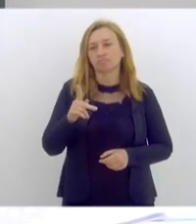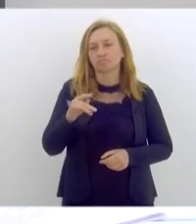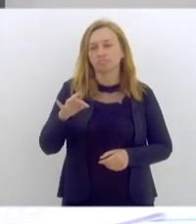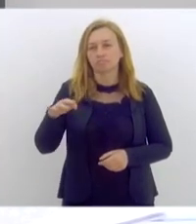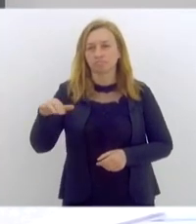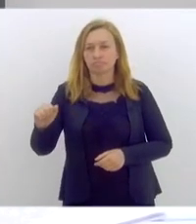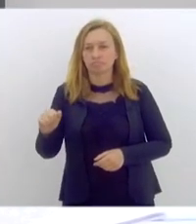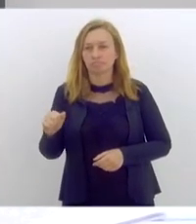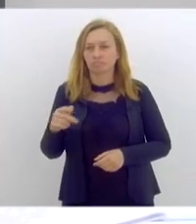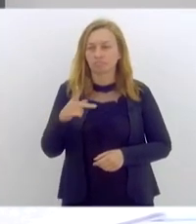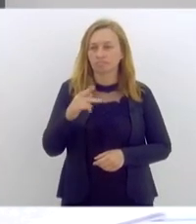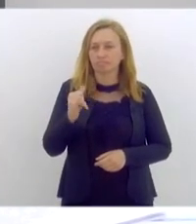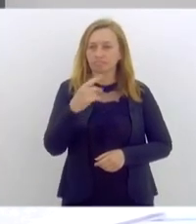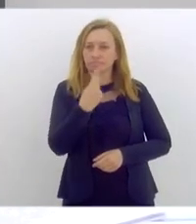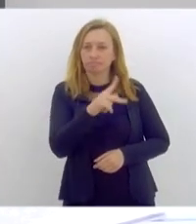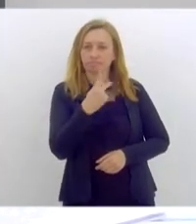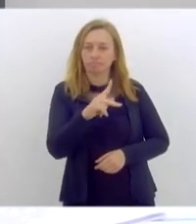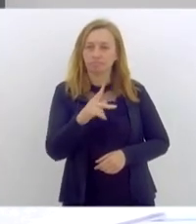Líbano